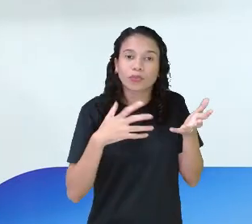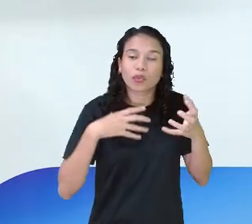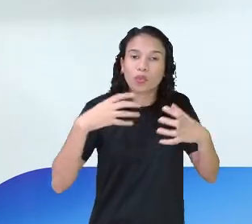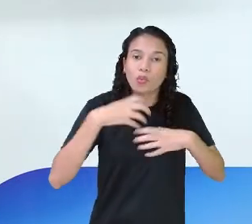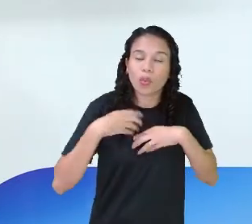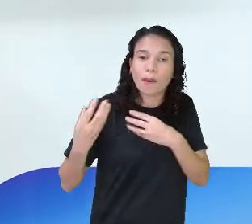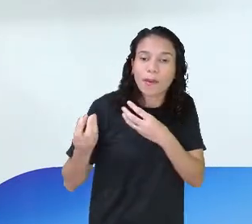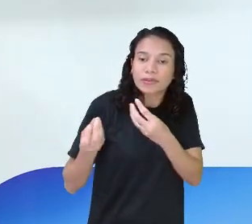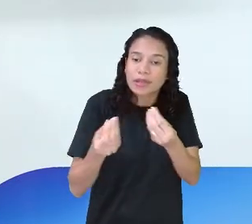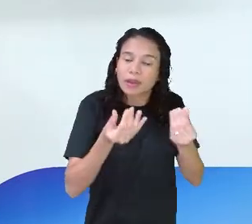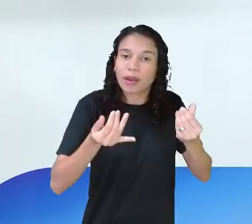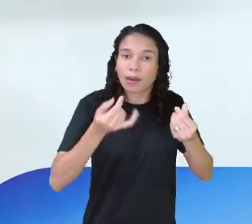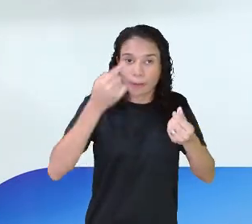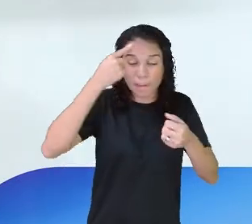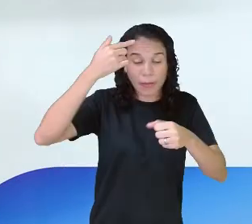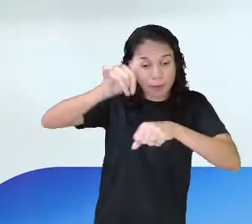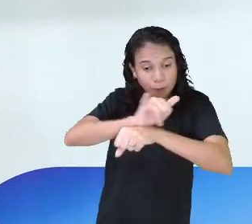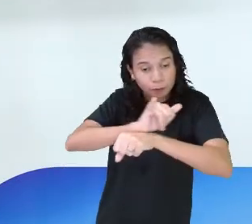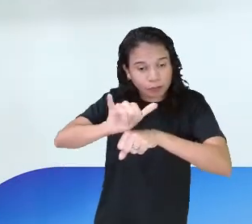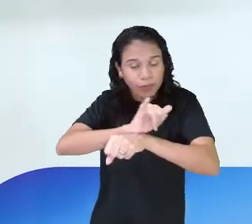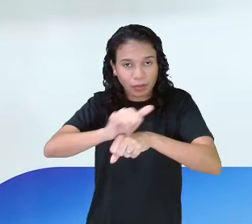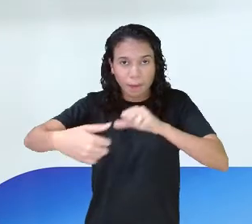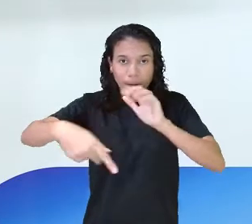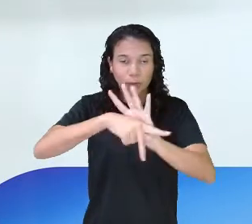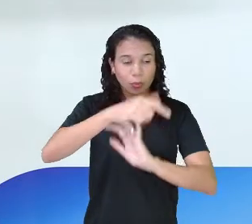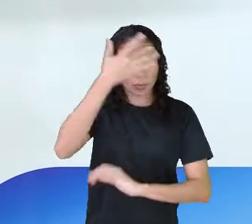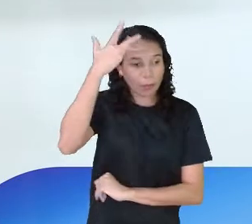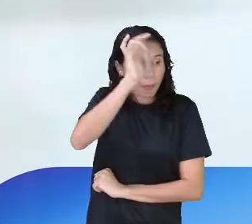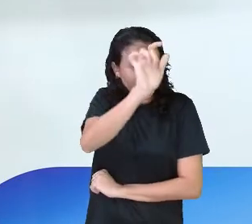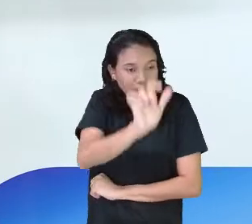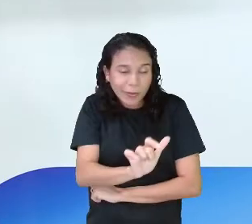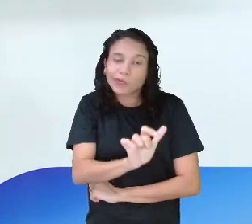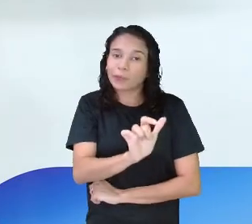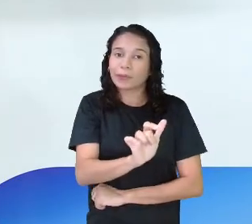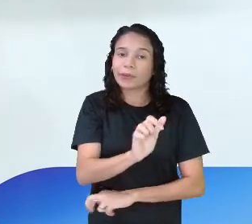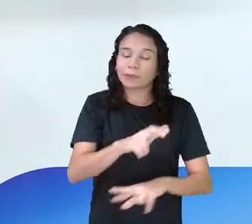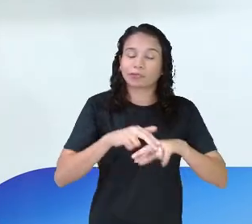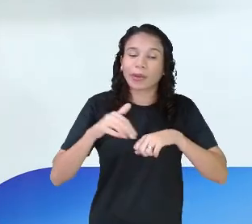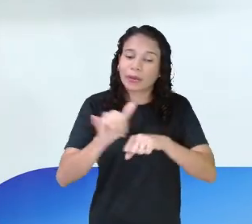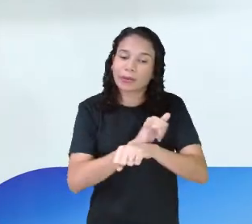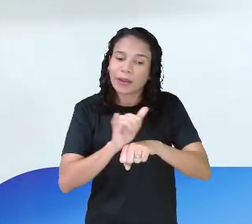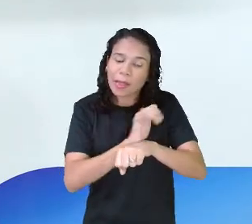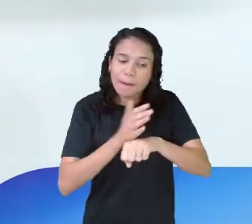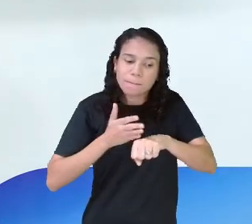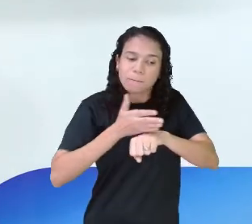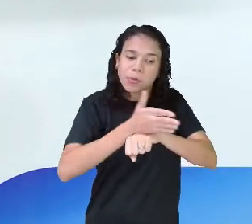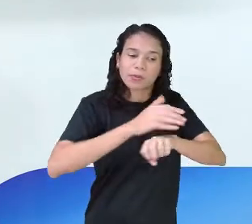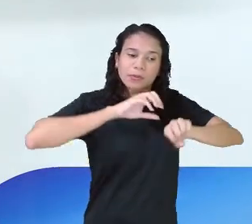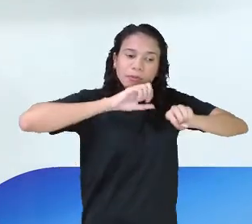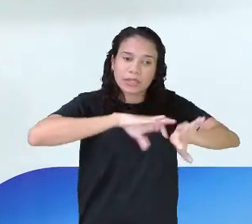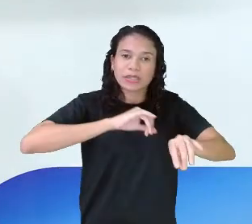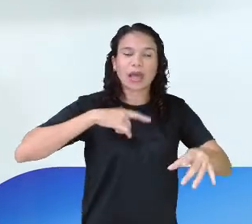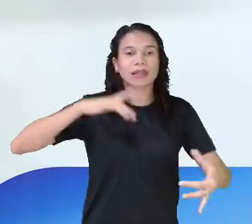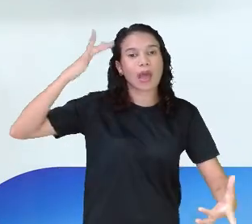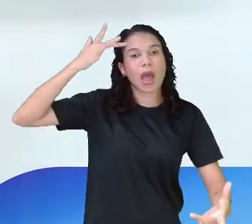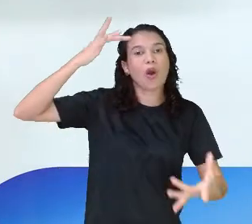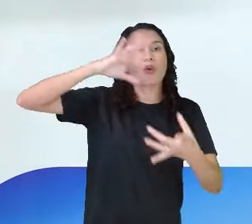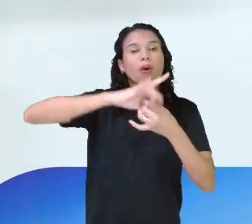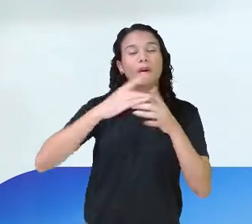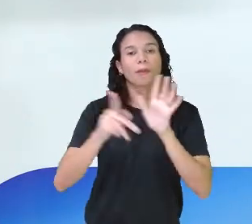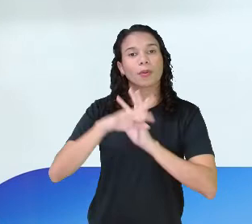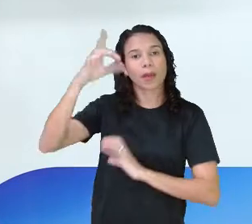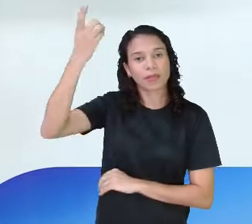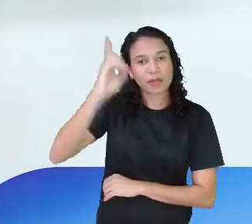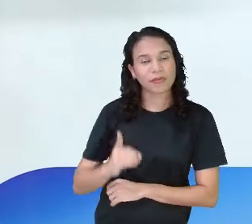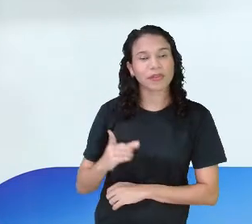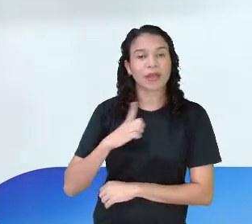importância da estratégia, né, de se criar uma estratégia e que essa estratégia ela seja coerente com a deficiência,